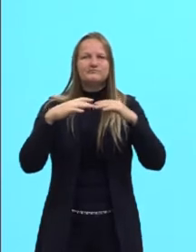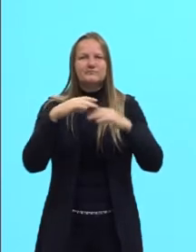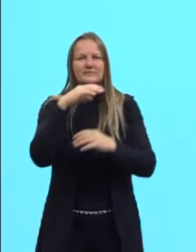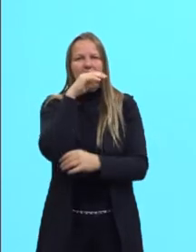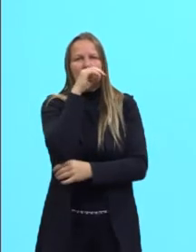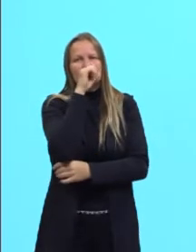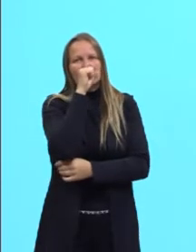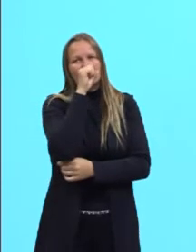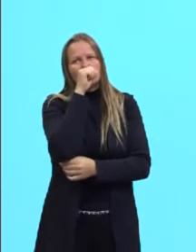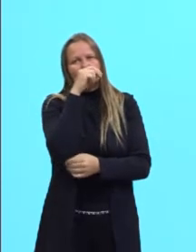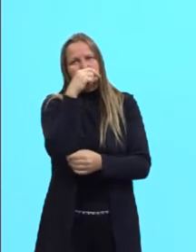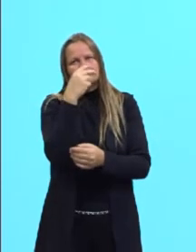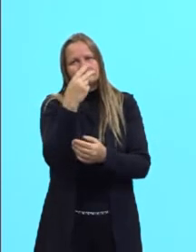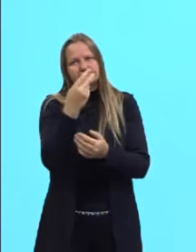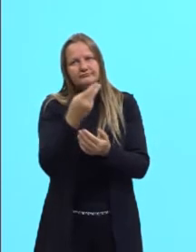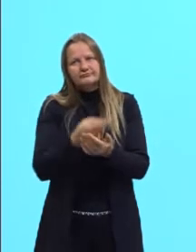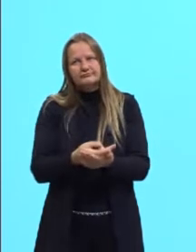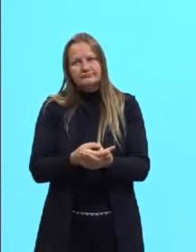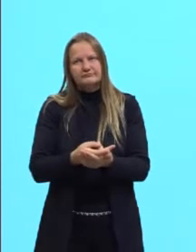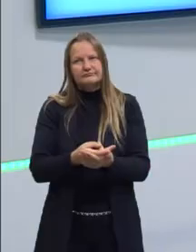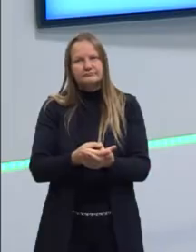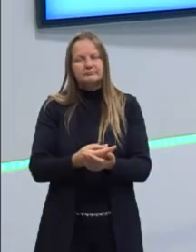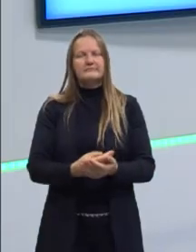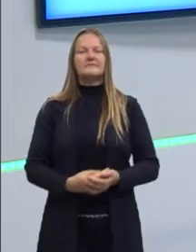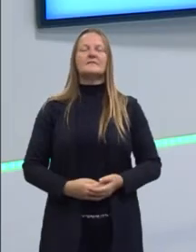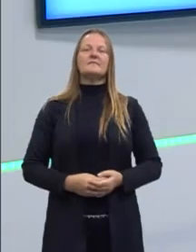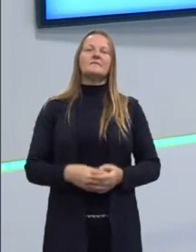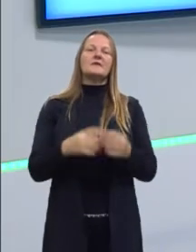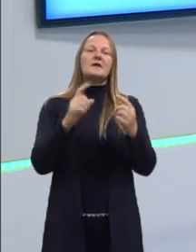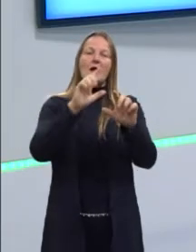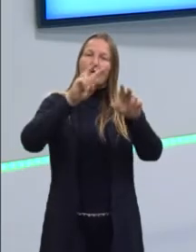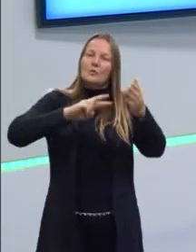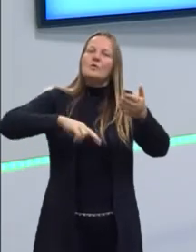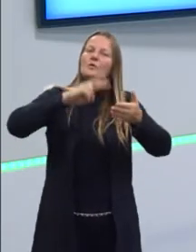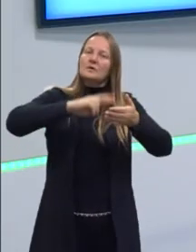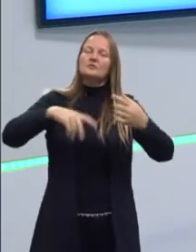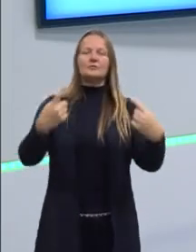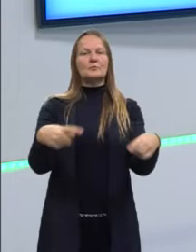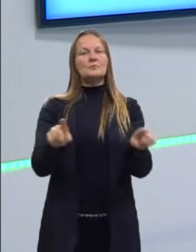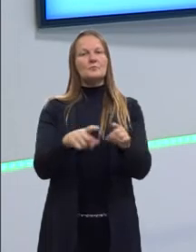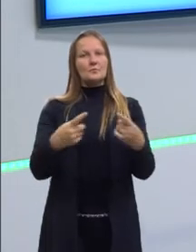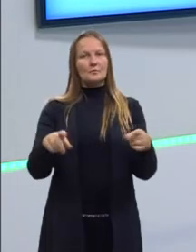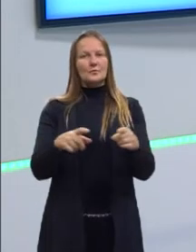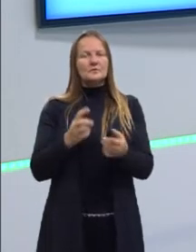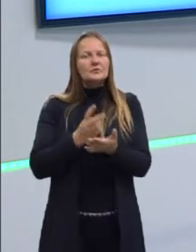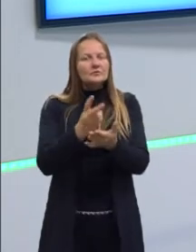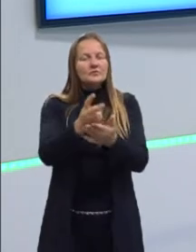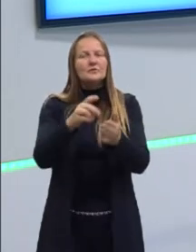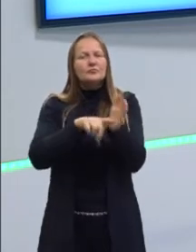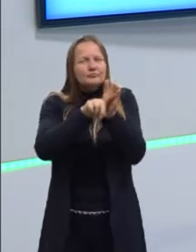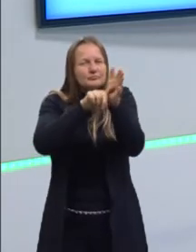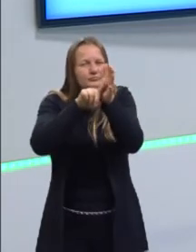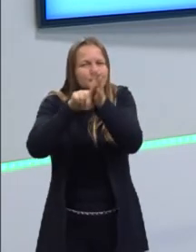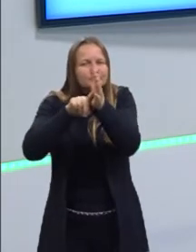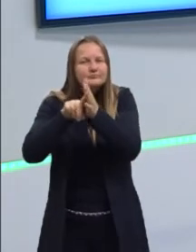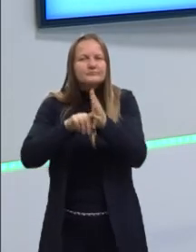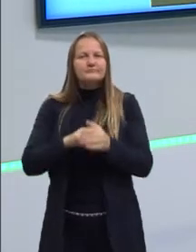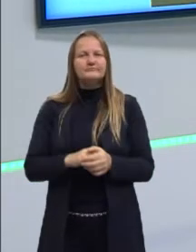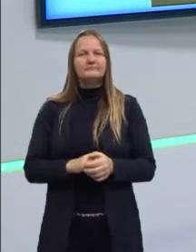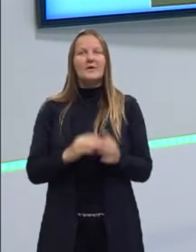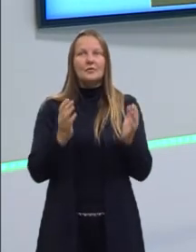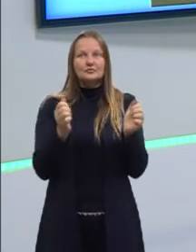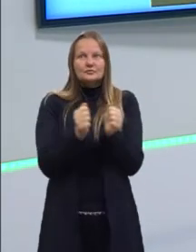sábado na chegamos Então à leitura aí da música Eu Vou Seguir né fazendo então analise aí com